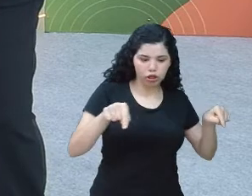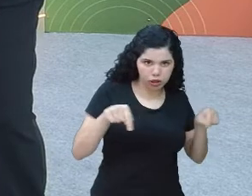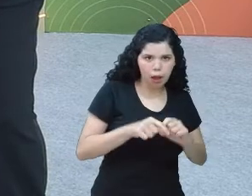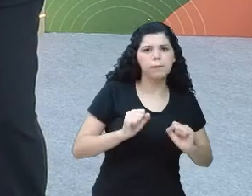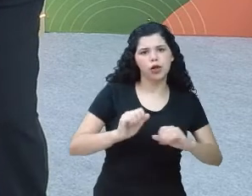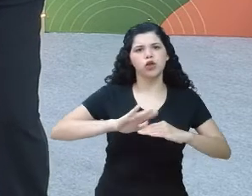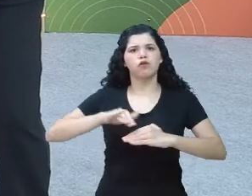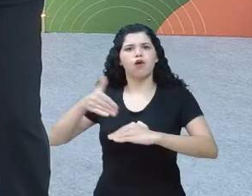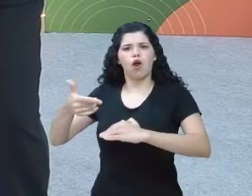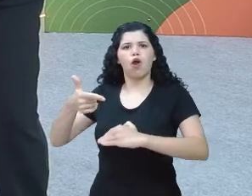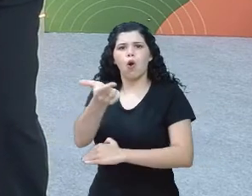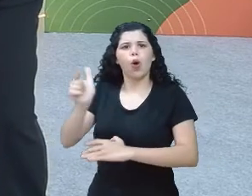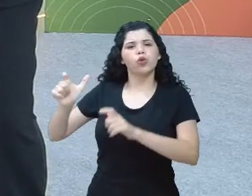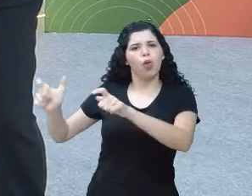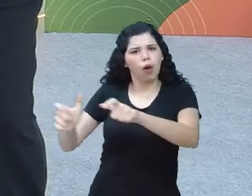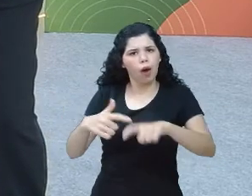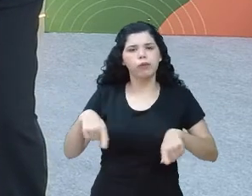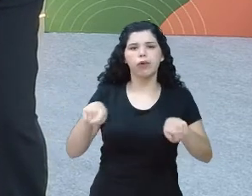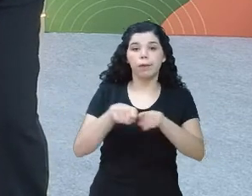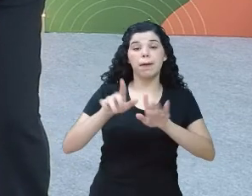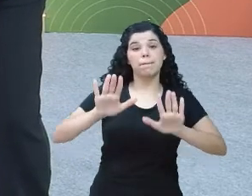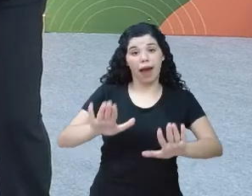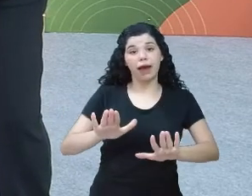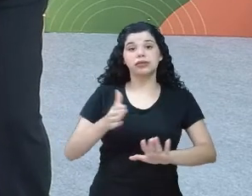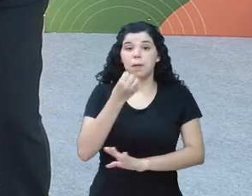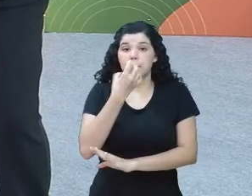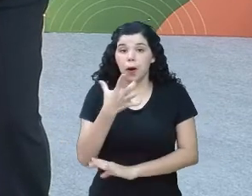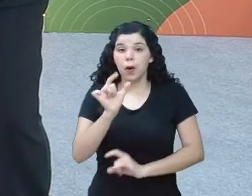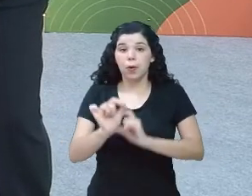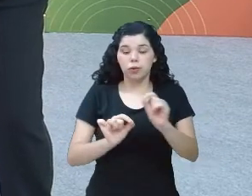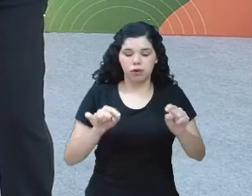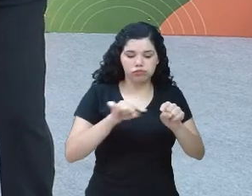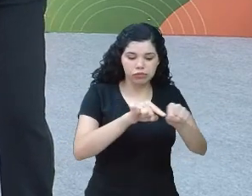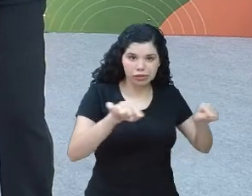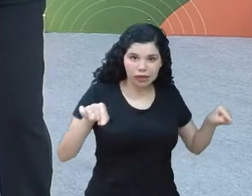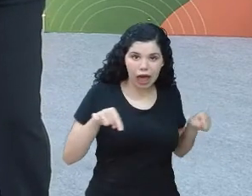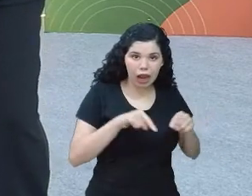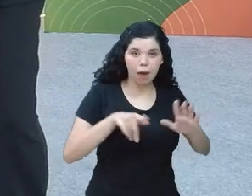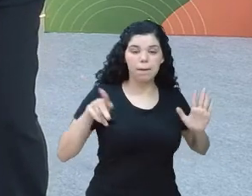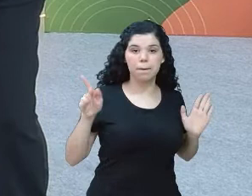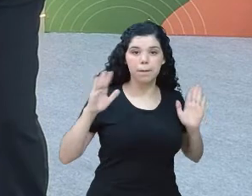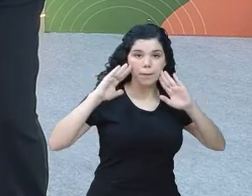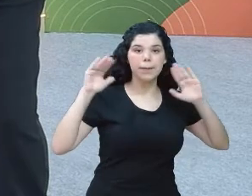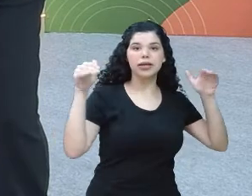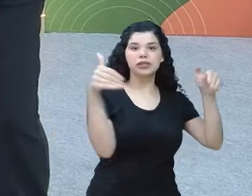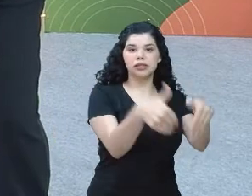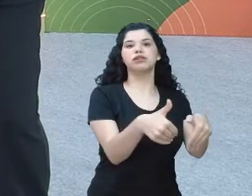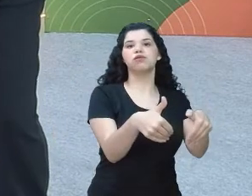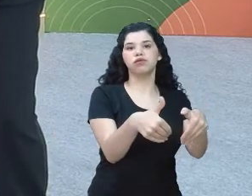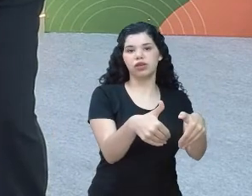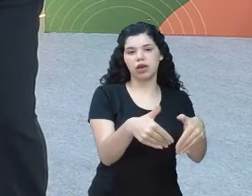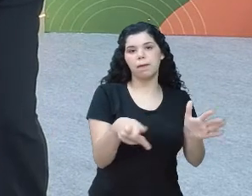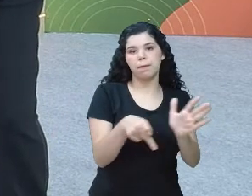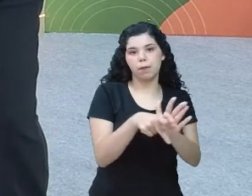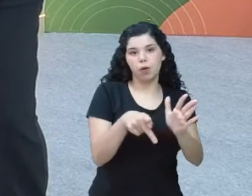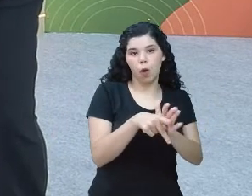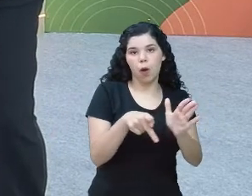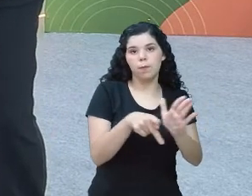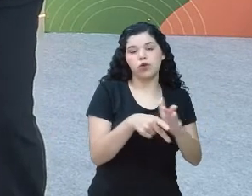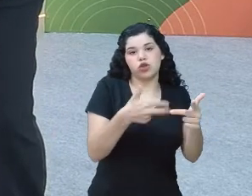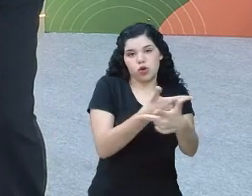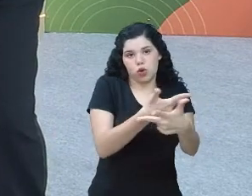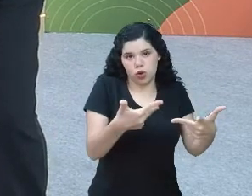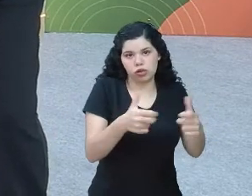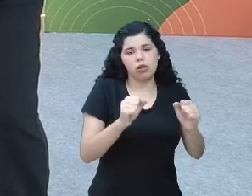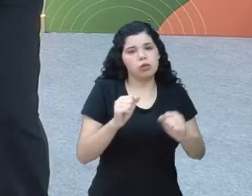lugares, mas prioritariamente que seja numa sala de recurso na escola em que o estudante estuda. Não é obrigatório, ele